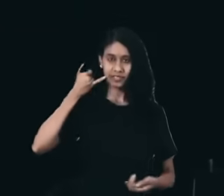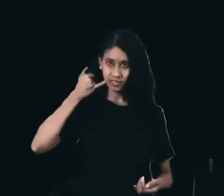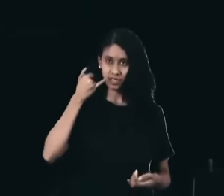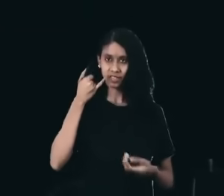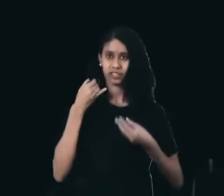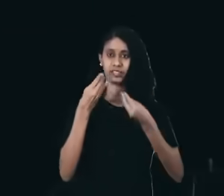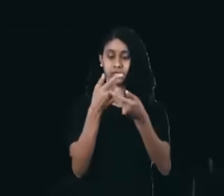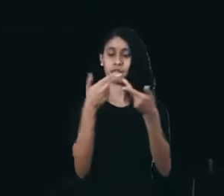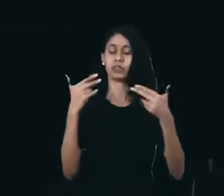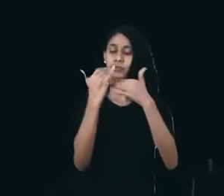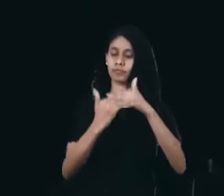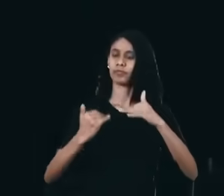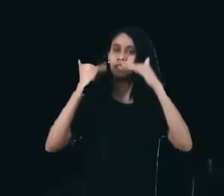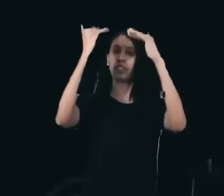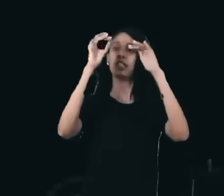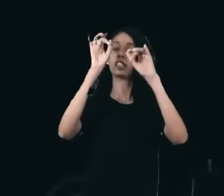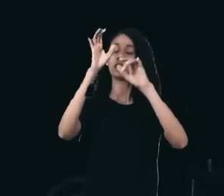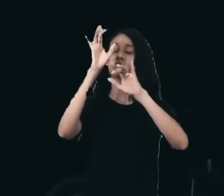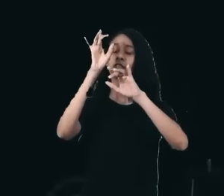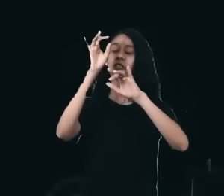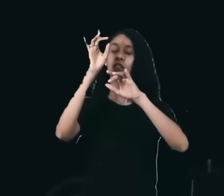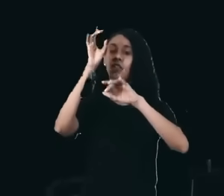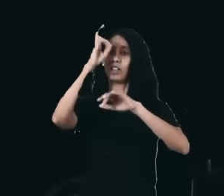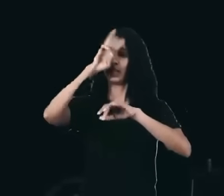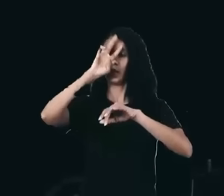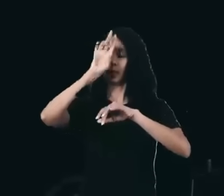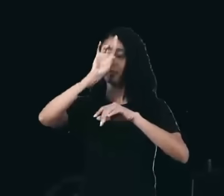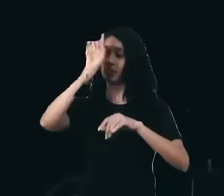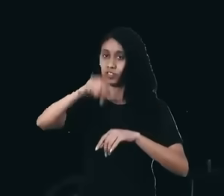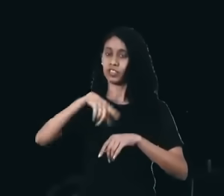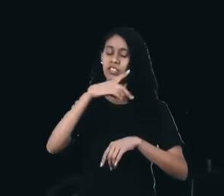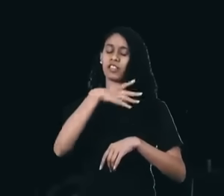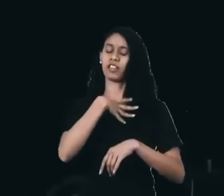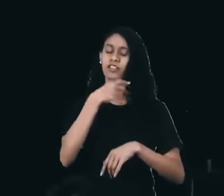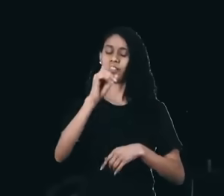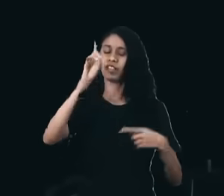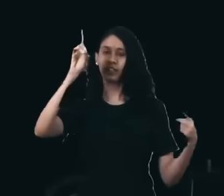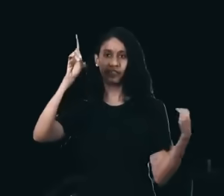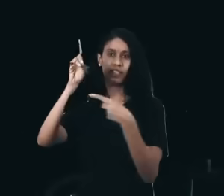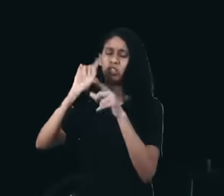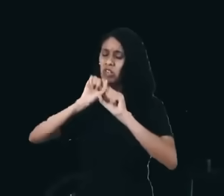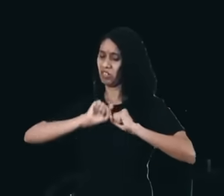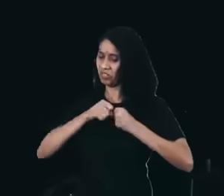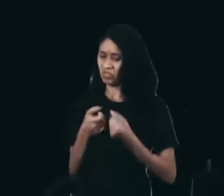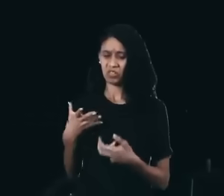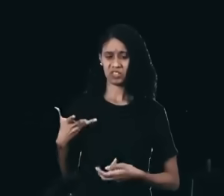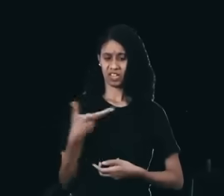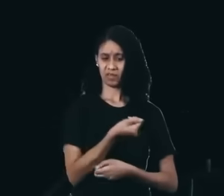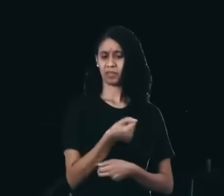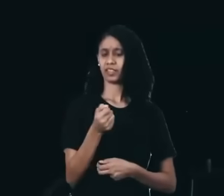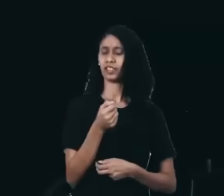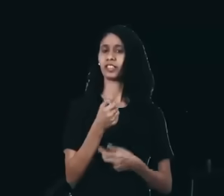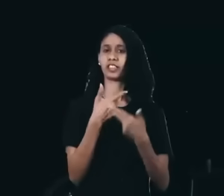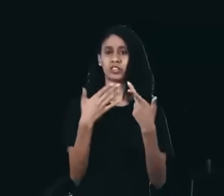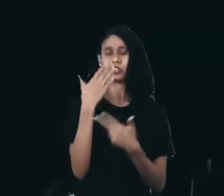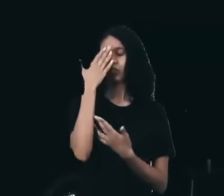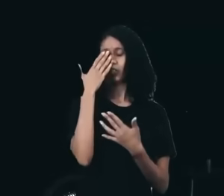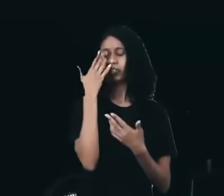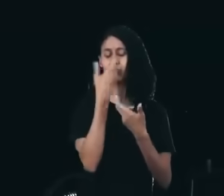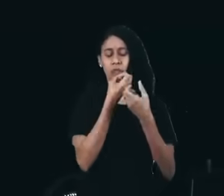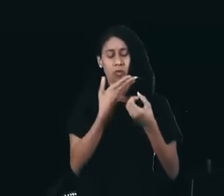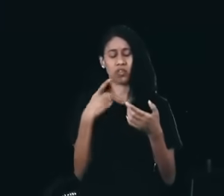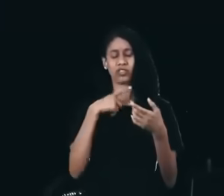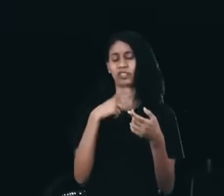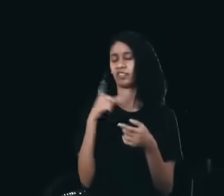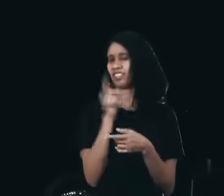grande, não se esqueça, você só chegou lá porque você é filha. Não foi seu esforço, suas habilidades, seu talento, suas virtudes. Não foi